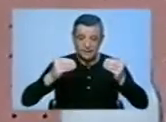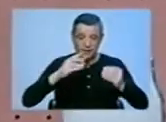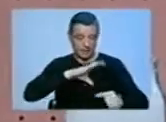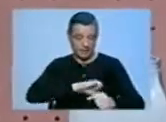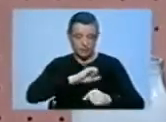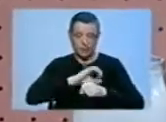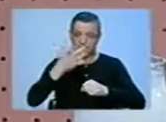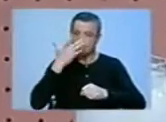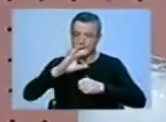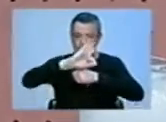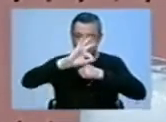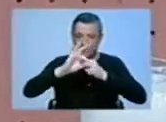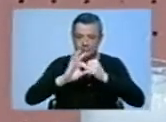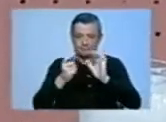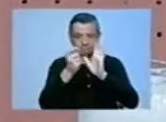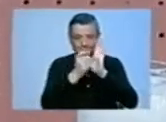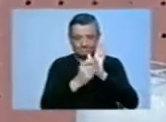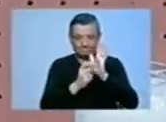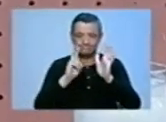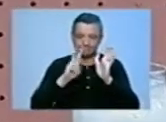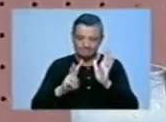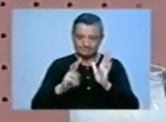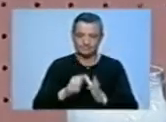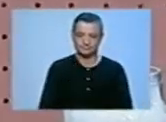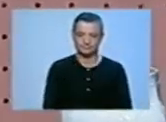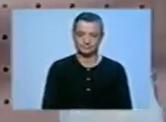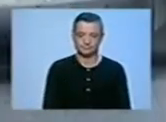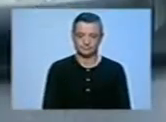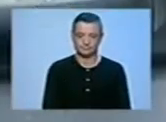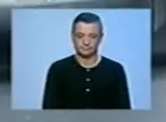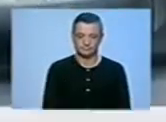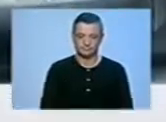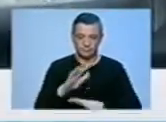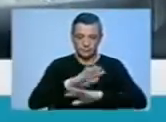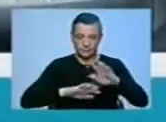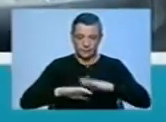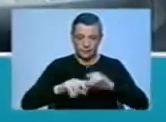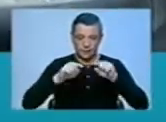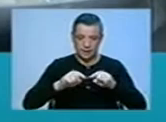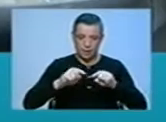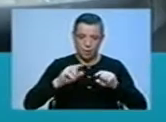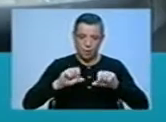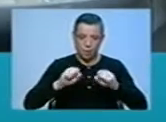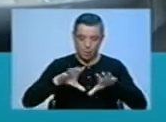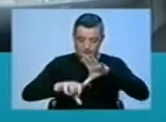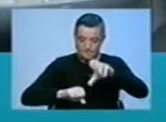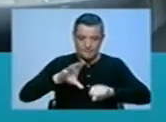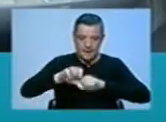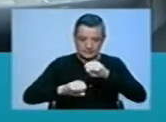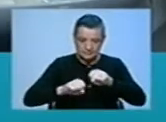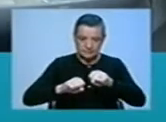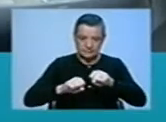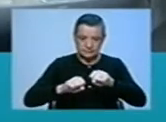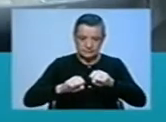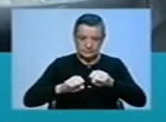desde os seguintes ingredientes tomar nota e para fazer o meu folhas vamos suscitar em tal de um gol de massa